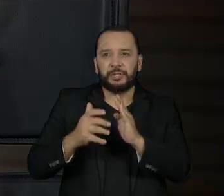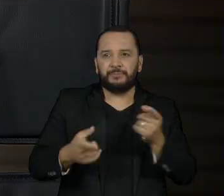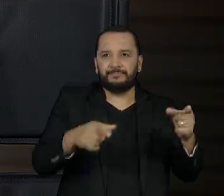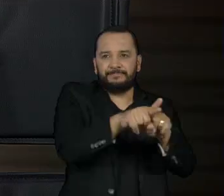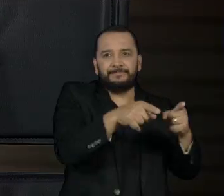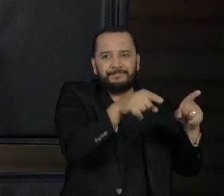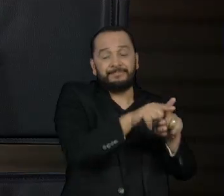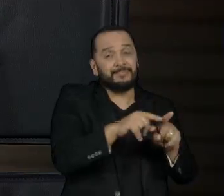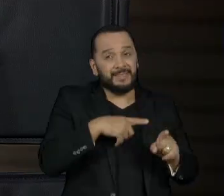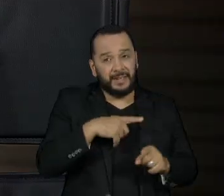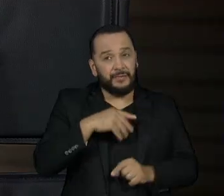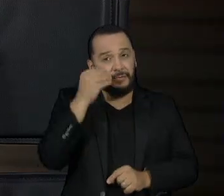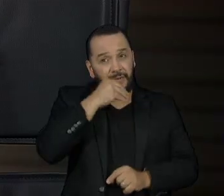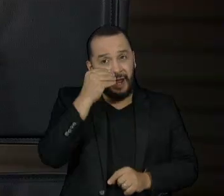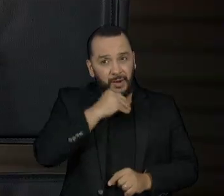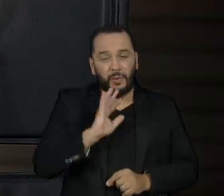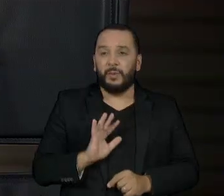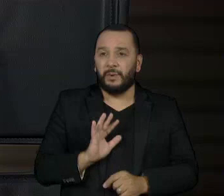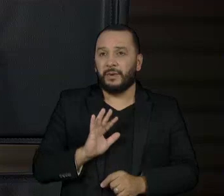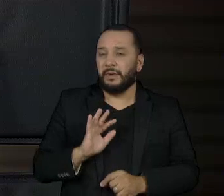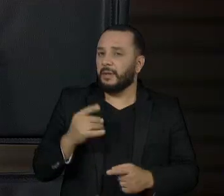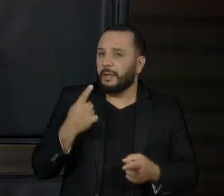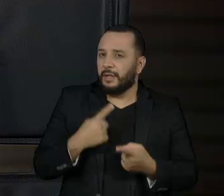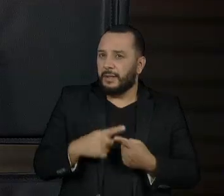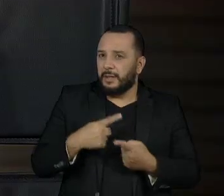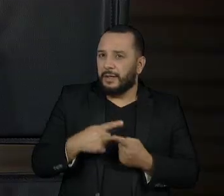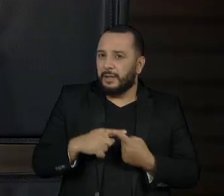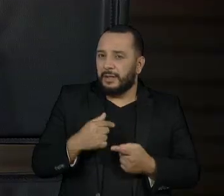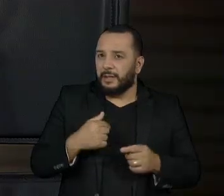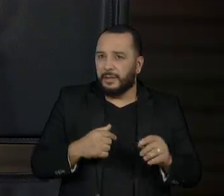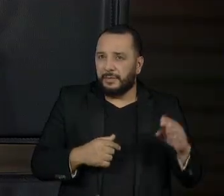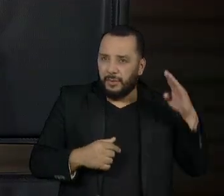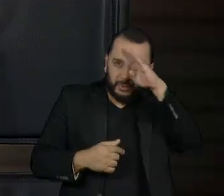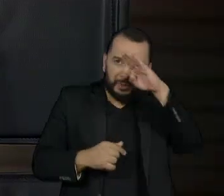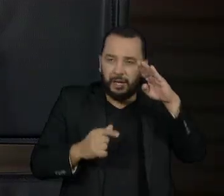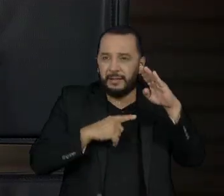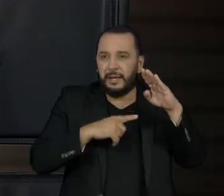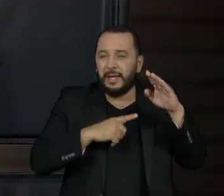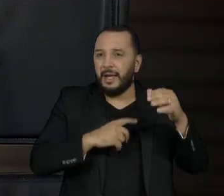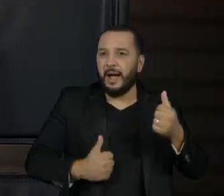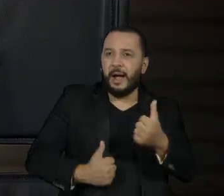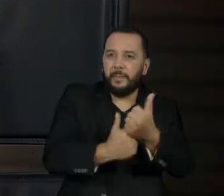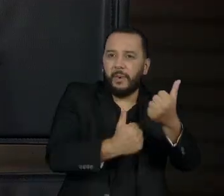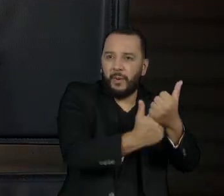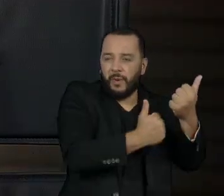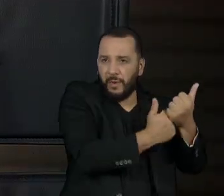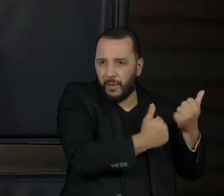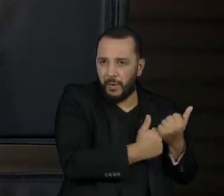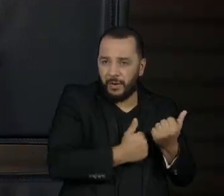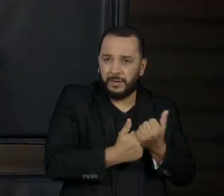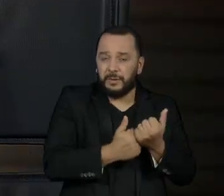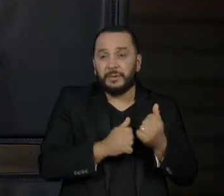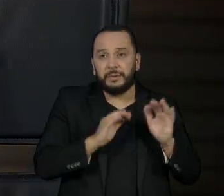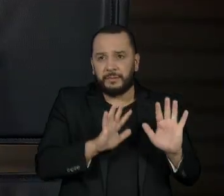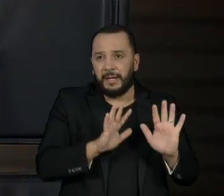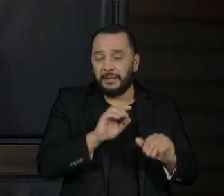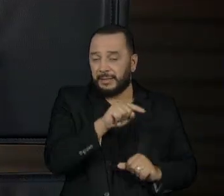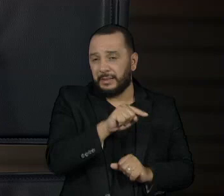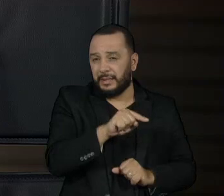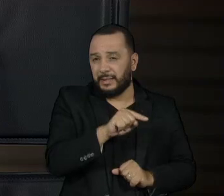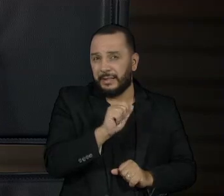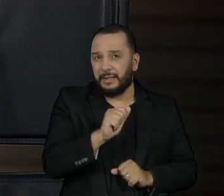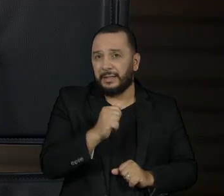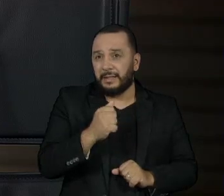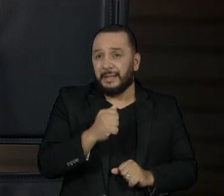Então a gente vê que não necessariamente esse apoio que ele tem, né, do bolsonarismo à figura do presidente Jair Bolsonaro se estende